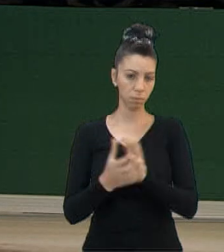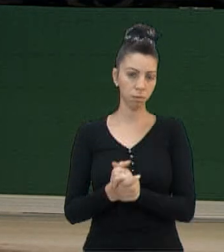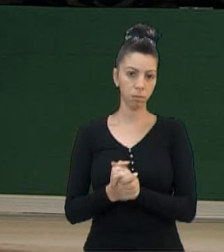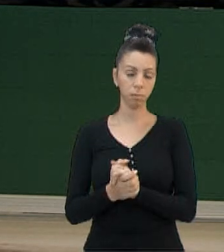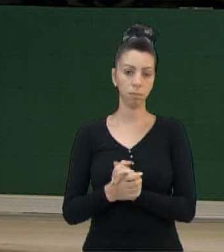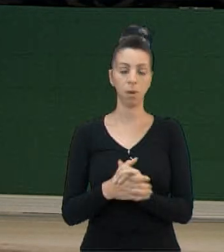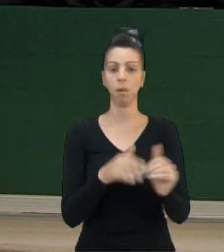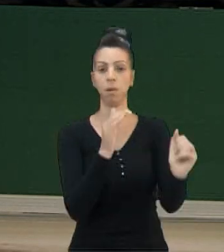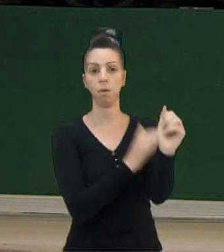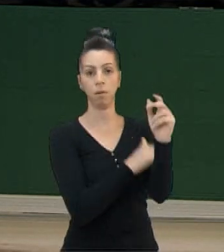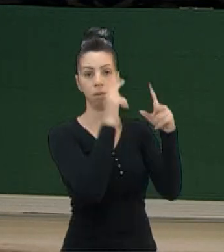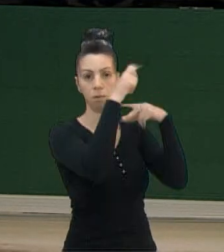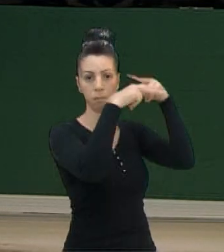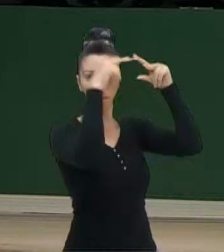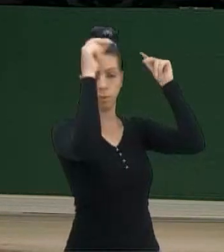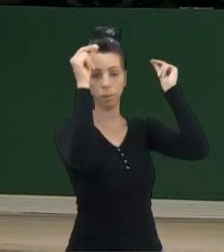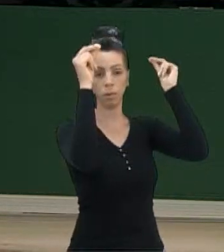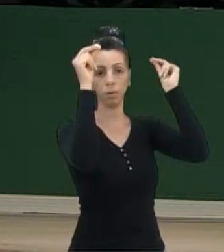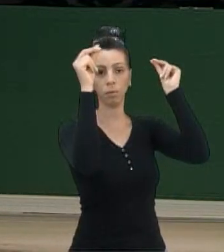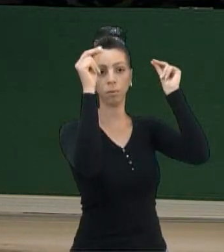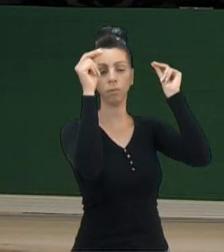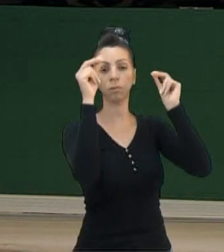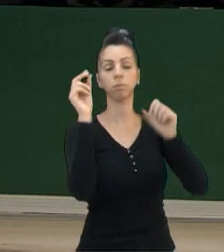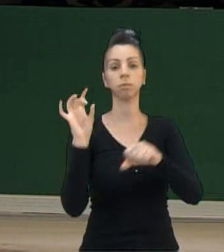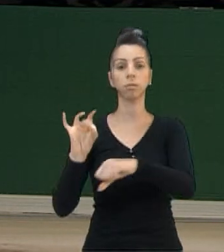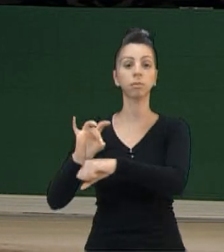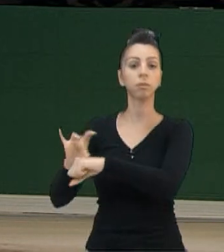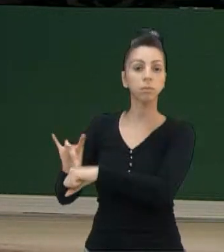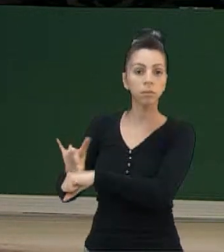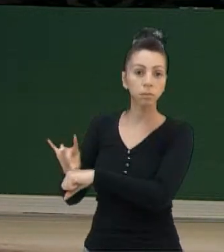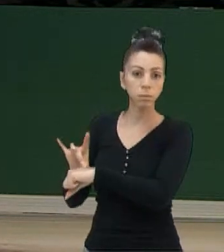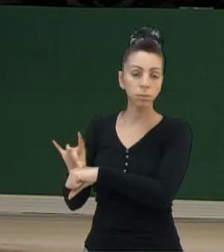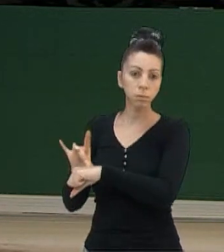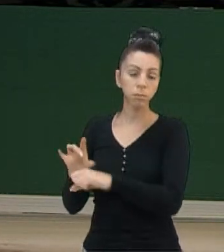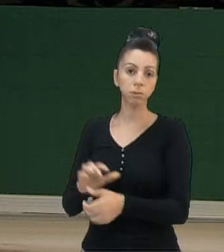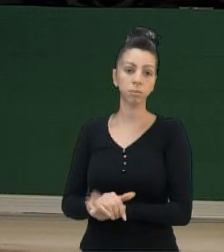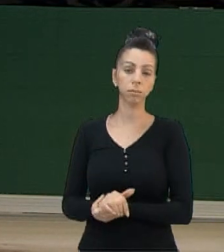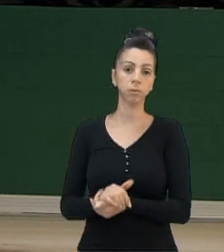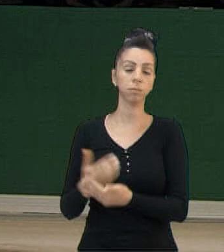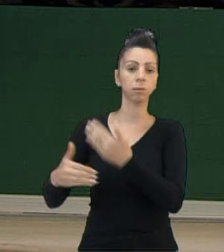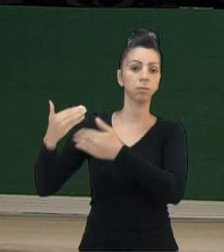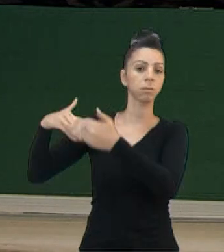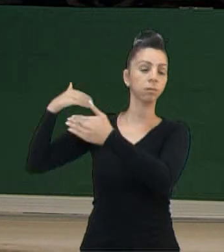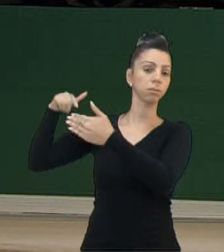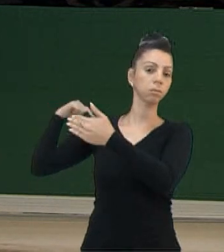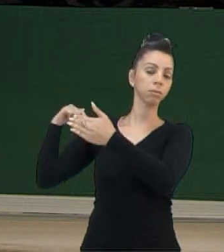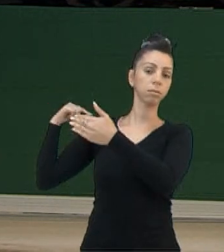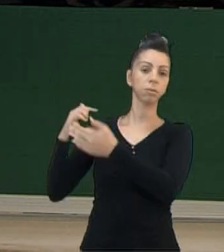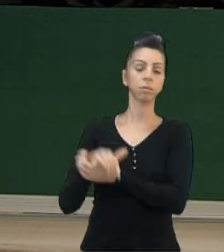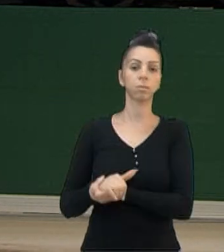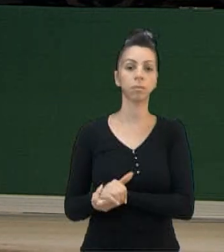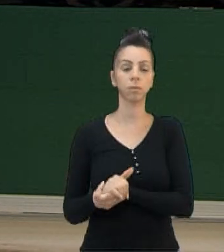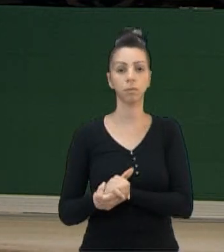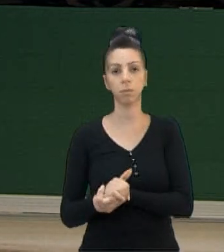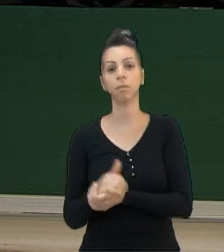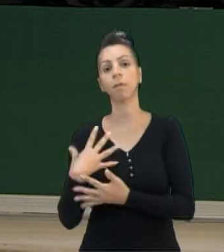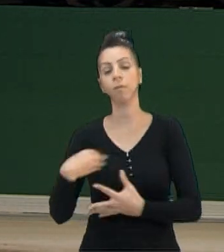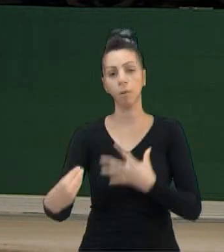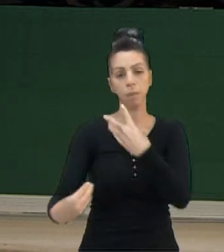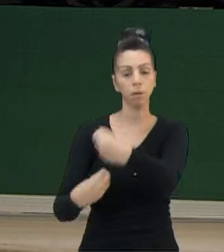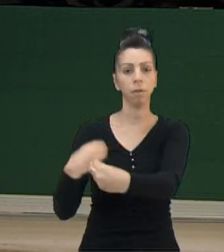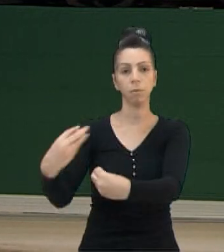feminino negro dessa mulher que tem aí na sua ancestralidade, no seu